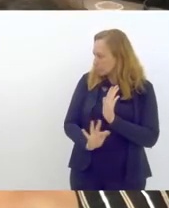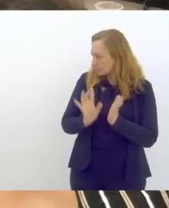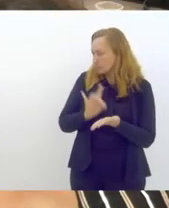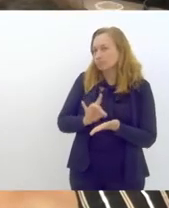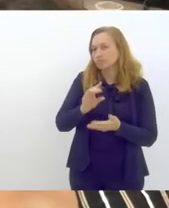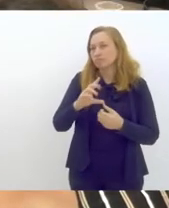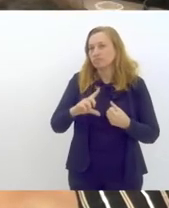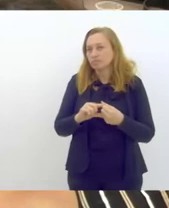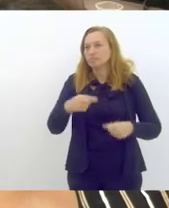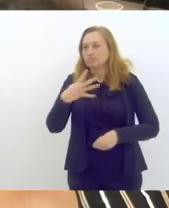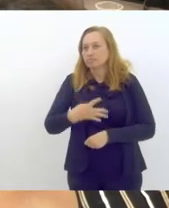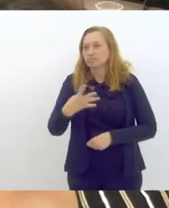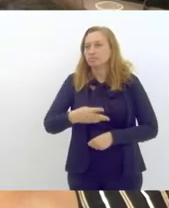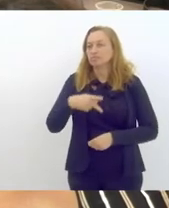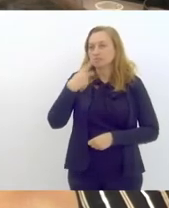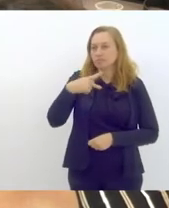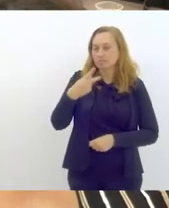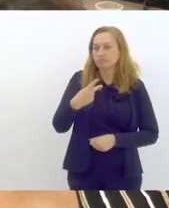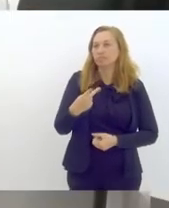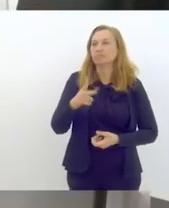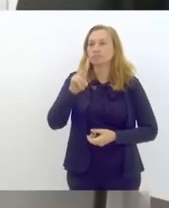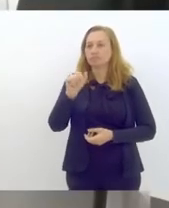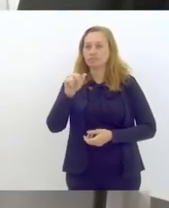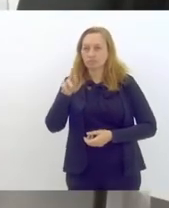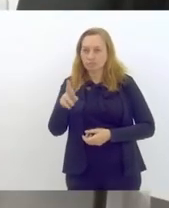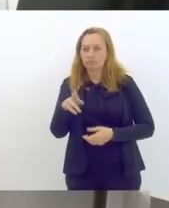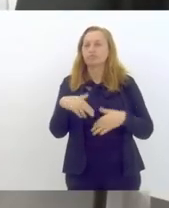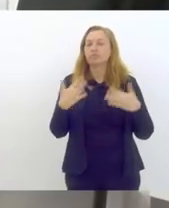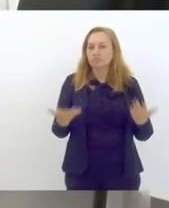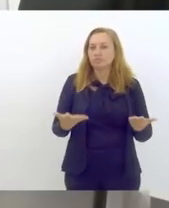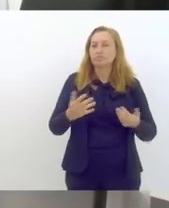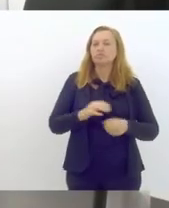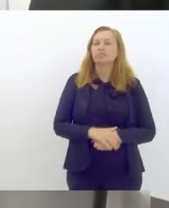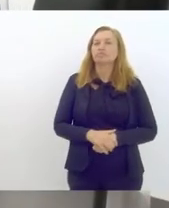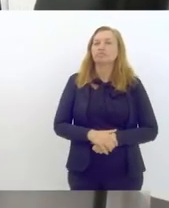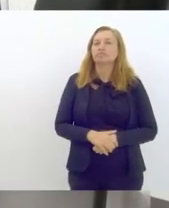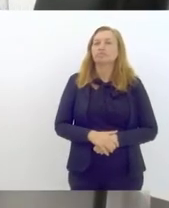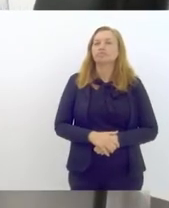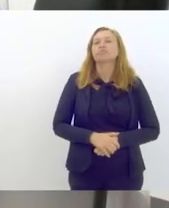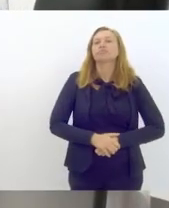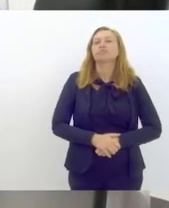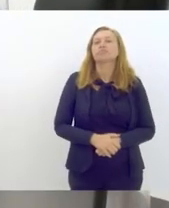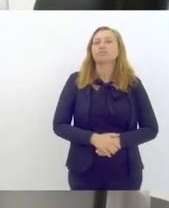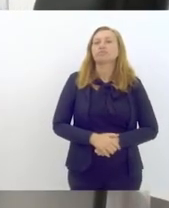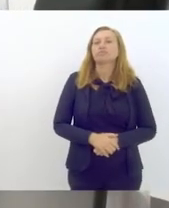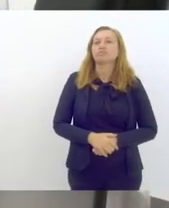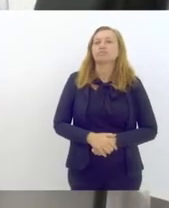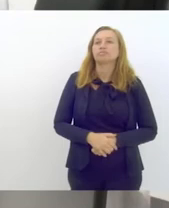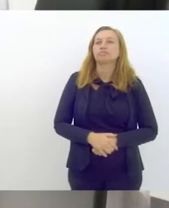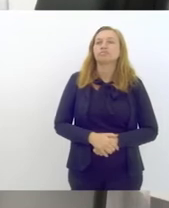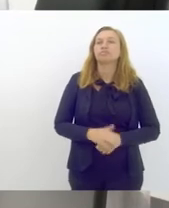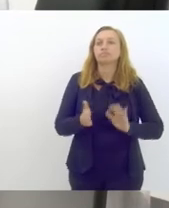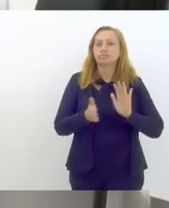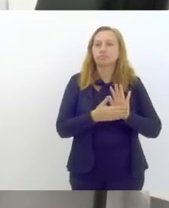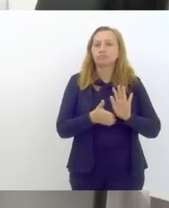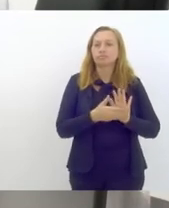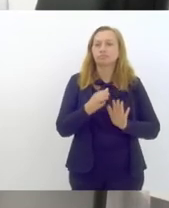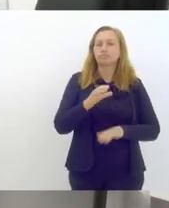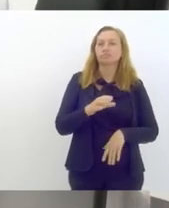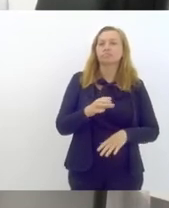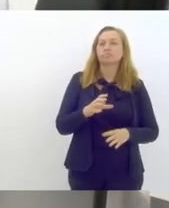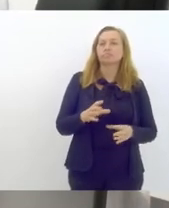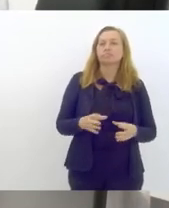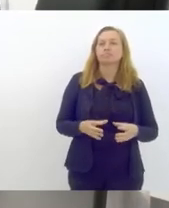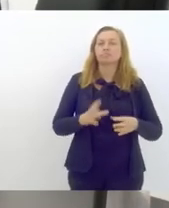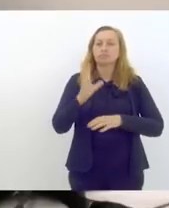artigo 4º, como bem destacou Wagner Victor. E a gente faz, então, a adição da proposta da Comissão de